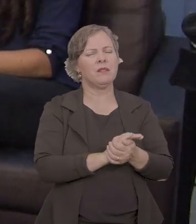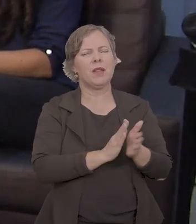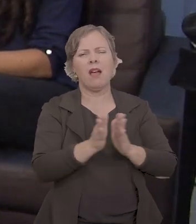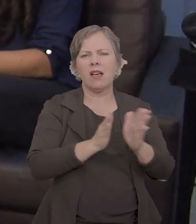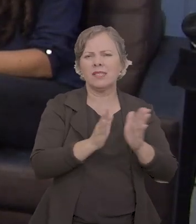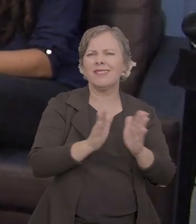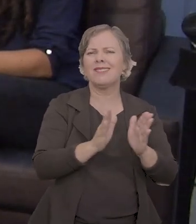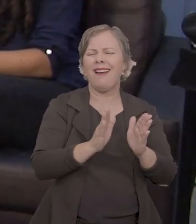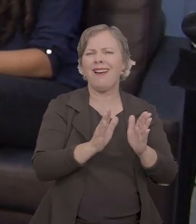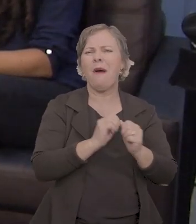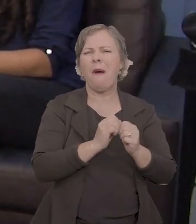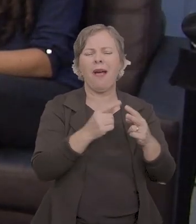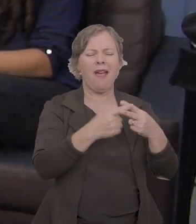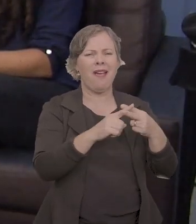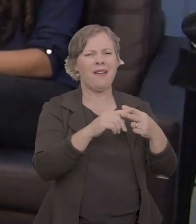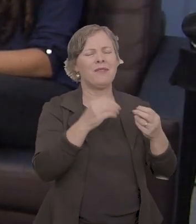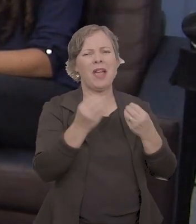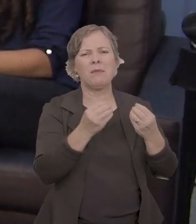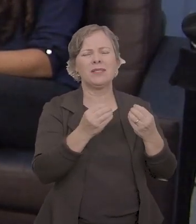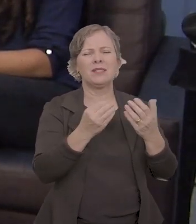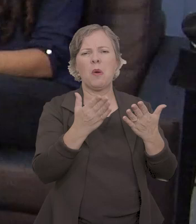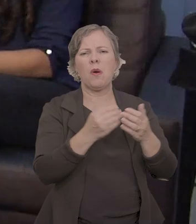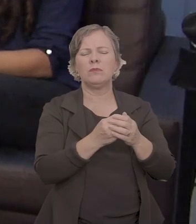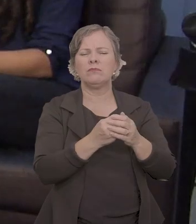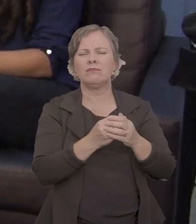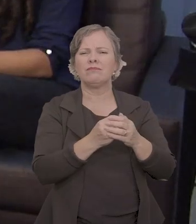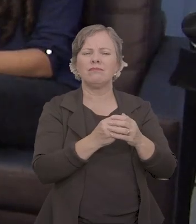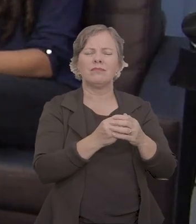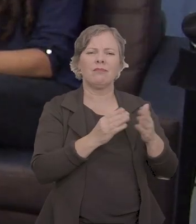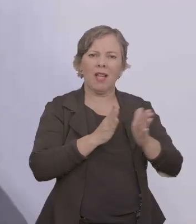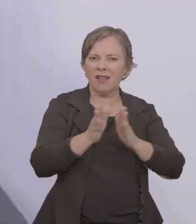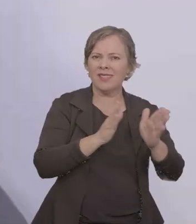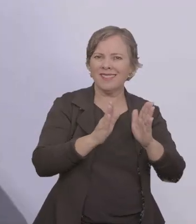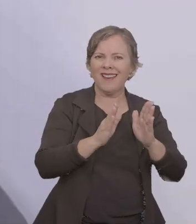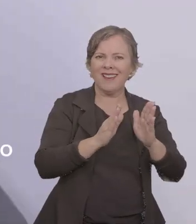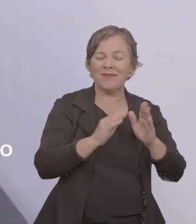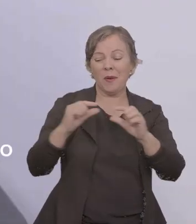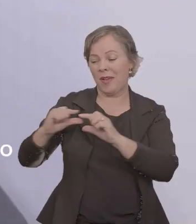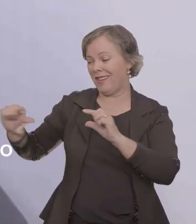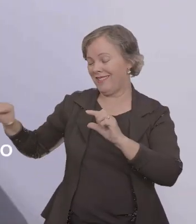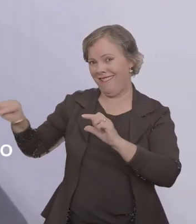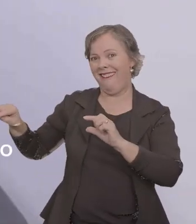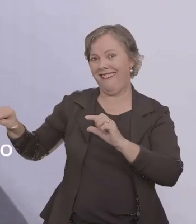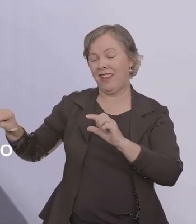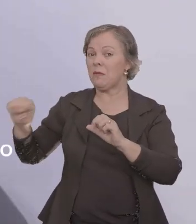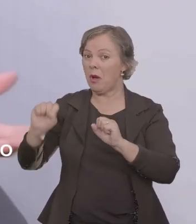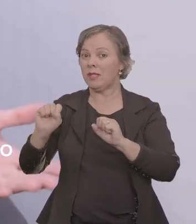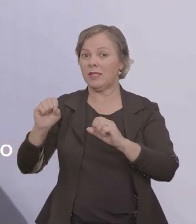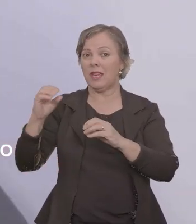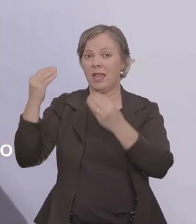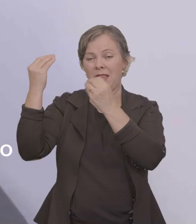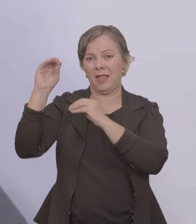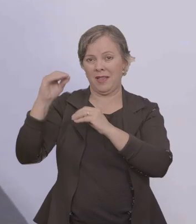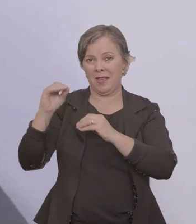ferramentas, essas abordagens, eu convido vocês a acessarem o Rede de Carreiras, seja através do blog, que nós temos conteúdos também muito